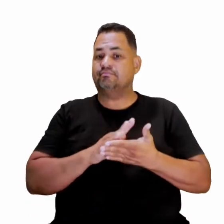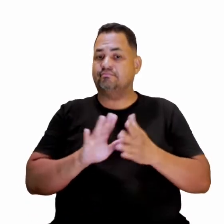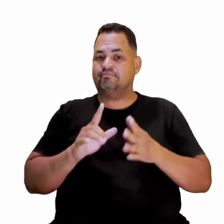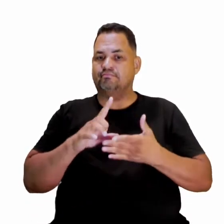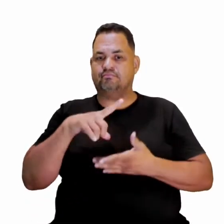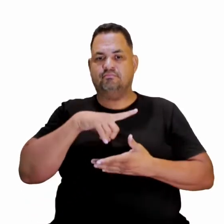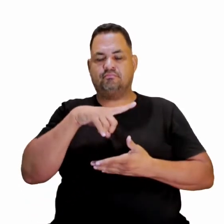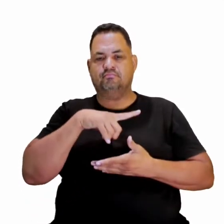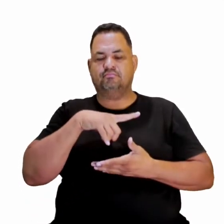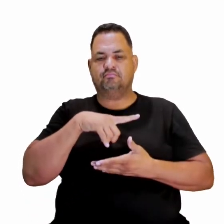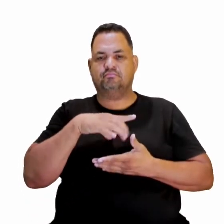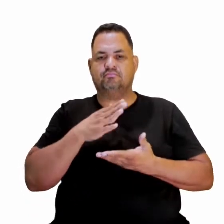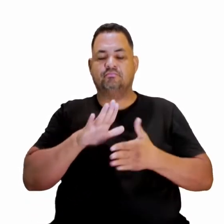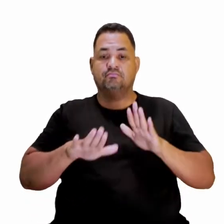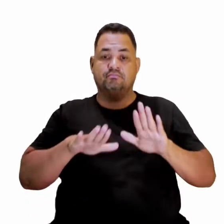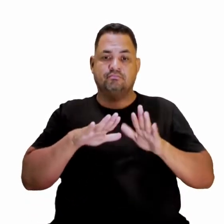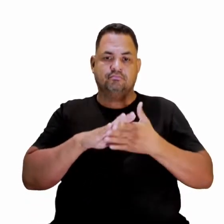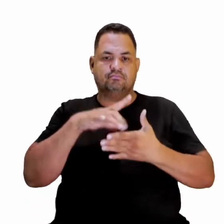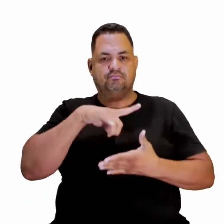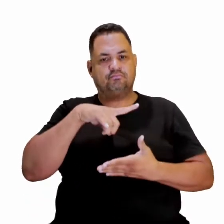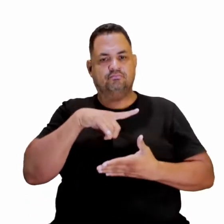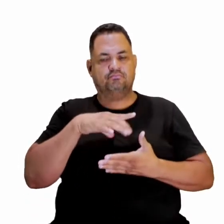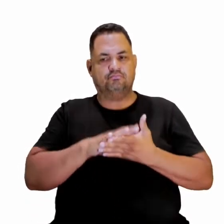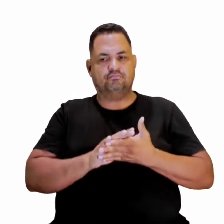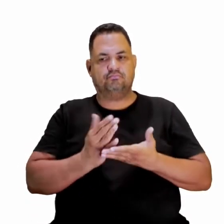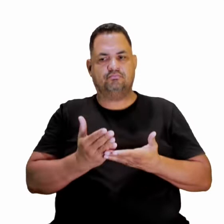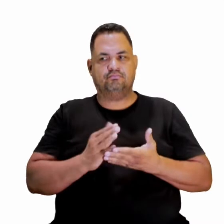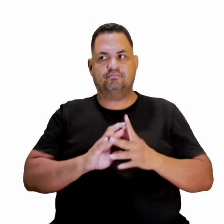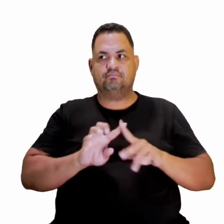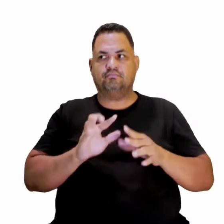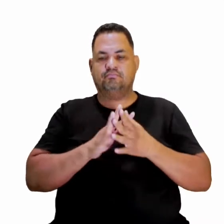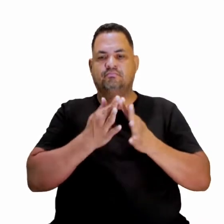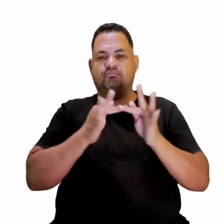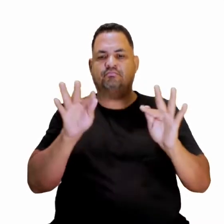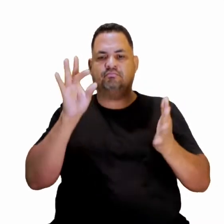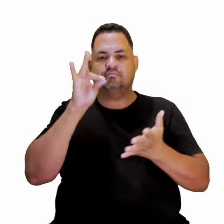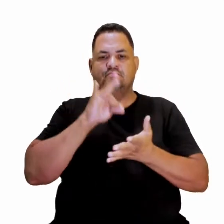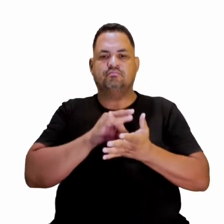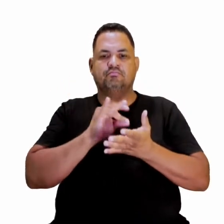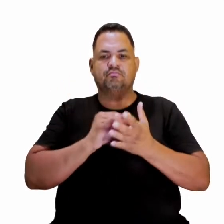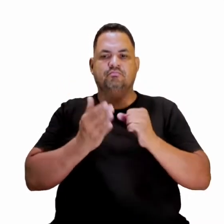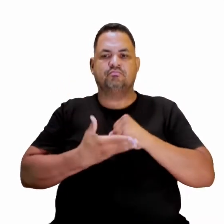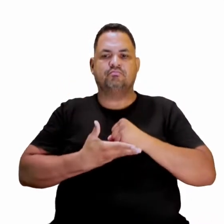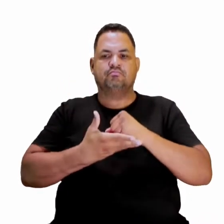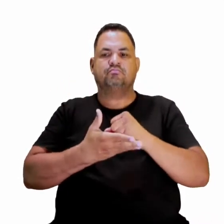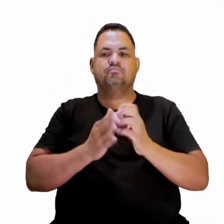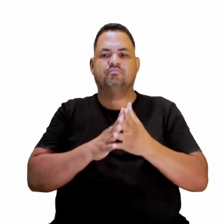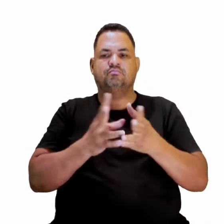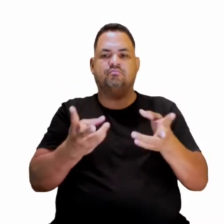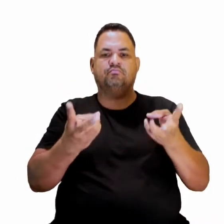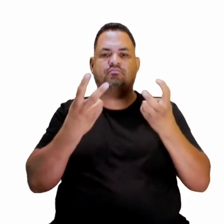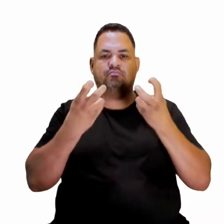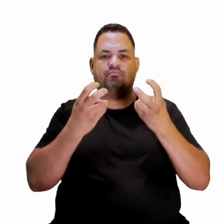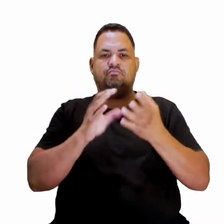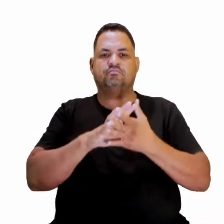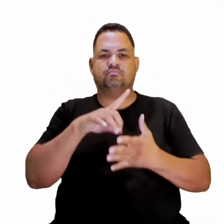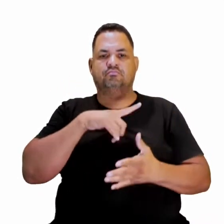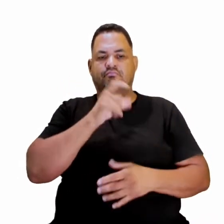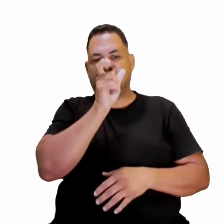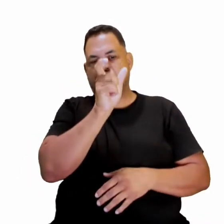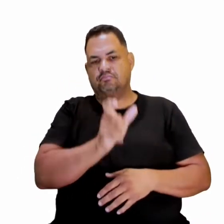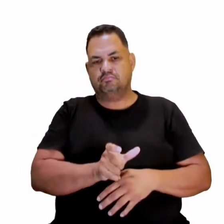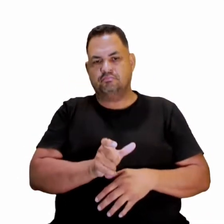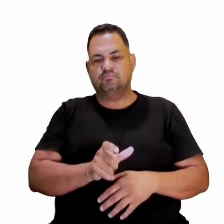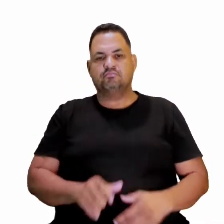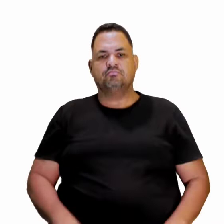coisa entre o sujeito e o verbo no meio? Pode ter, mas uma frase afirmativa básica, você percebe aqui que temos o sujeito, que é